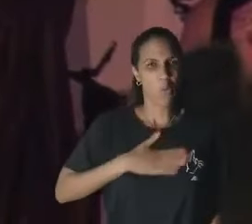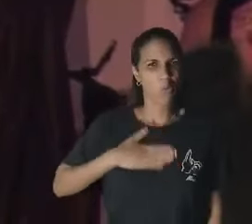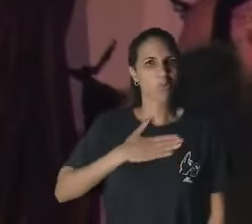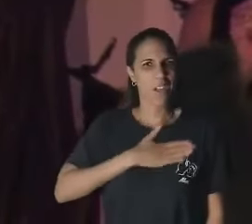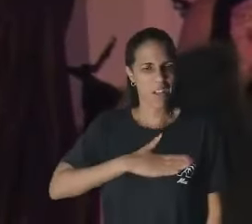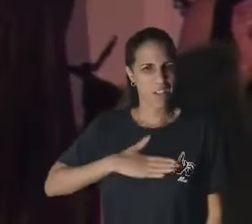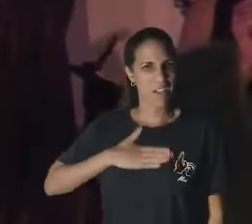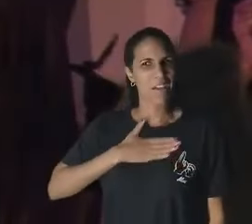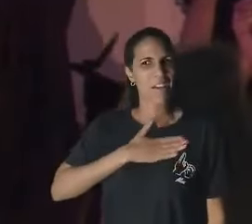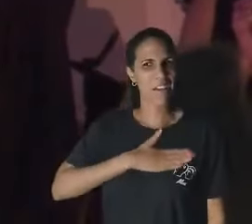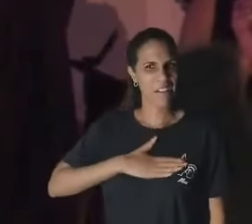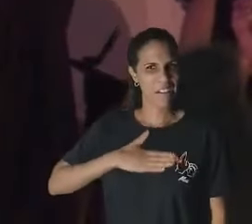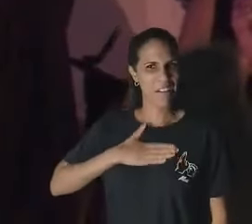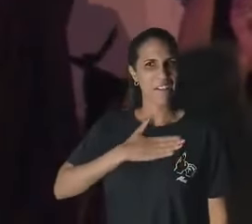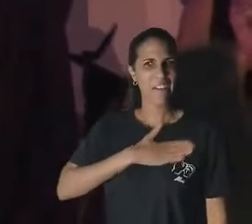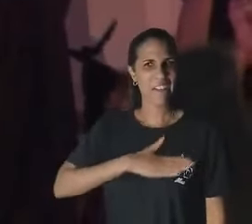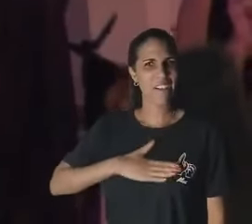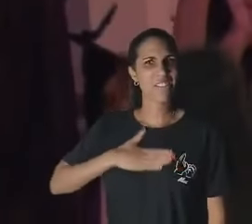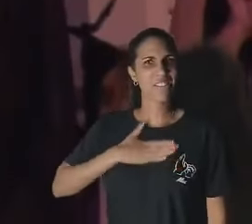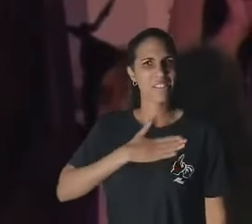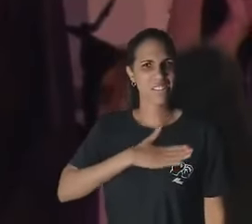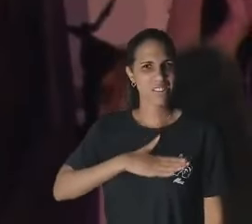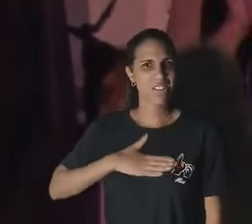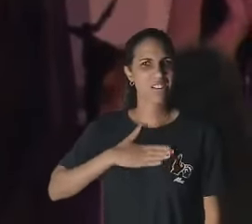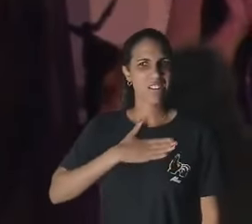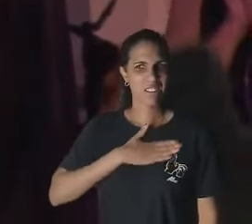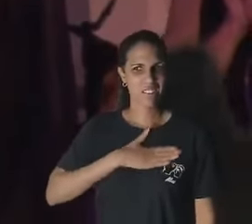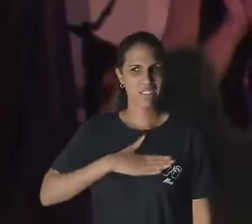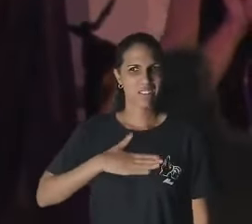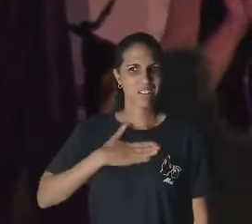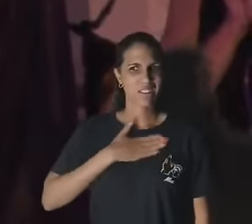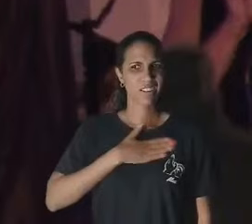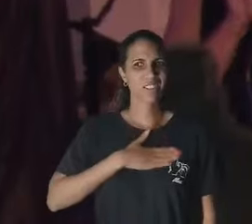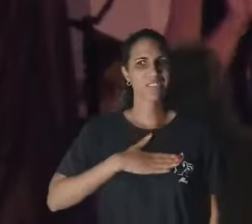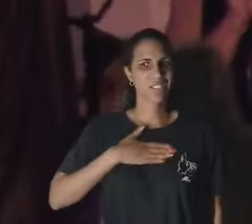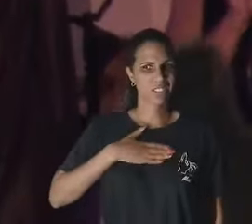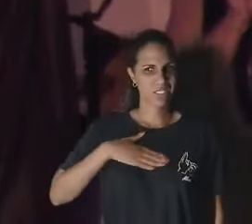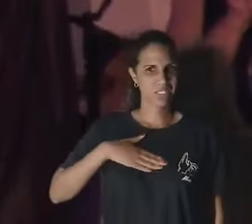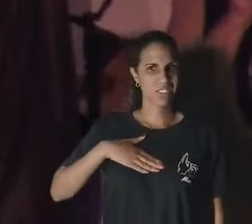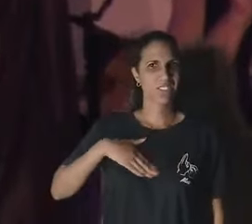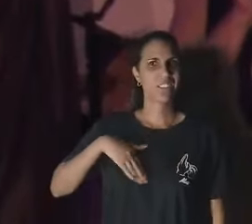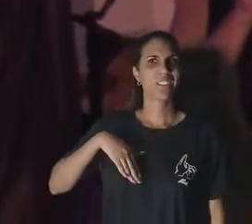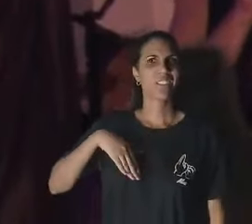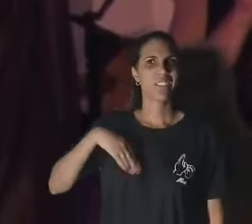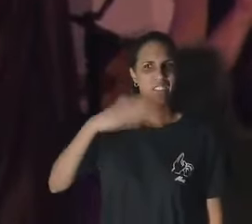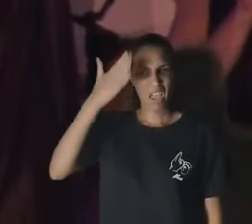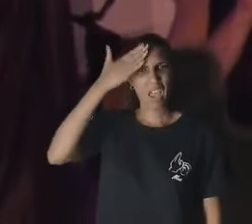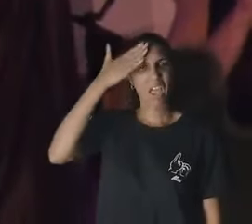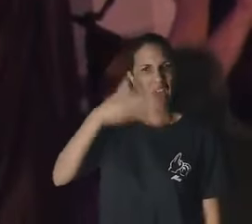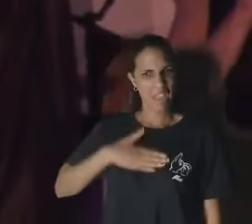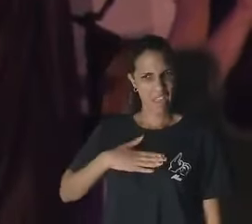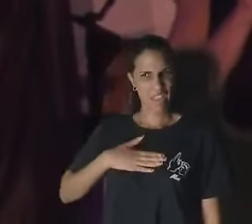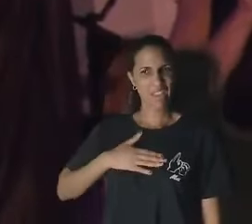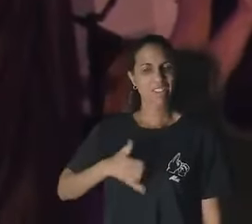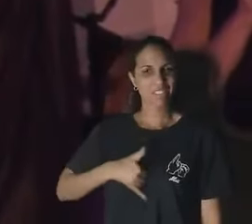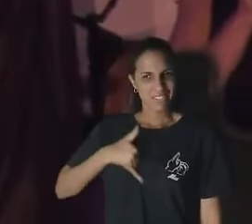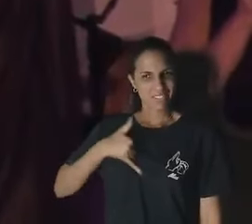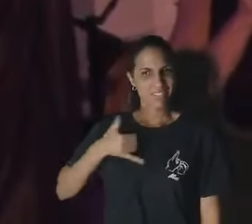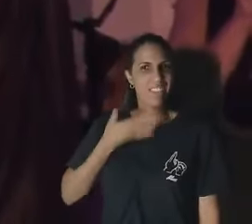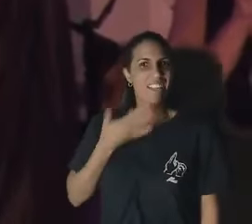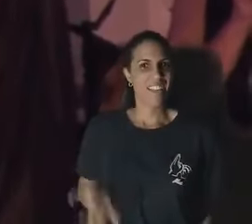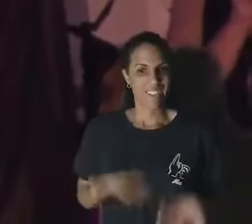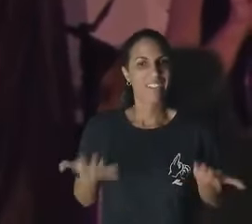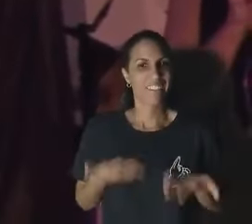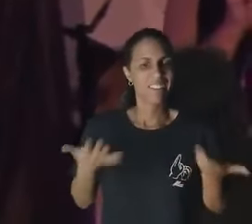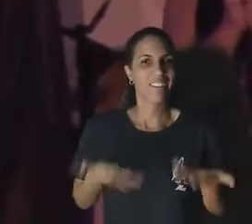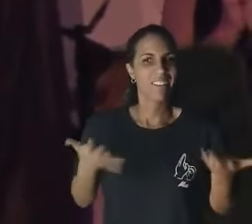eu gostava daquilo. Mas o inimigo também, ele sabia disso. E aí que ele me atacou. E é